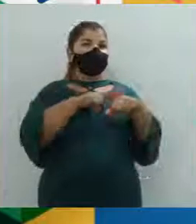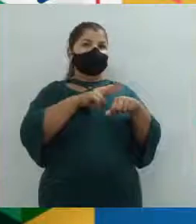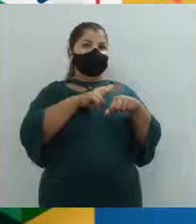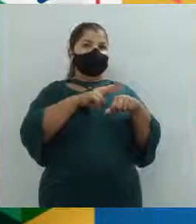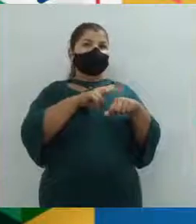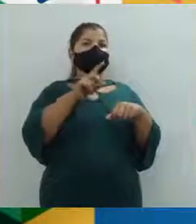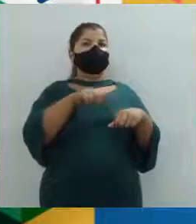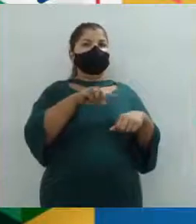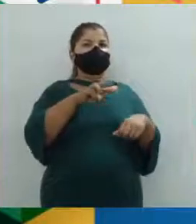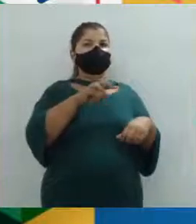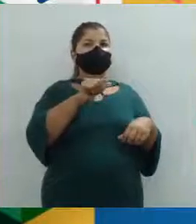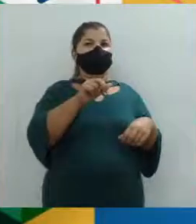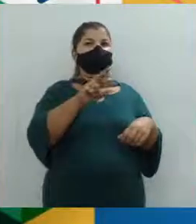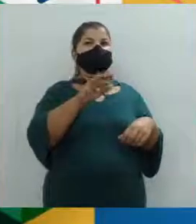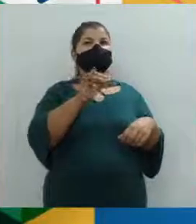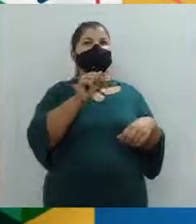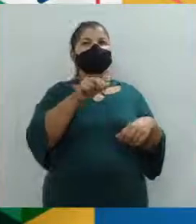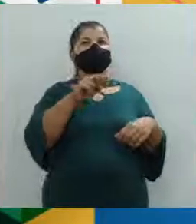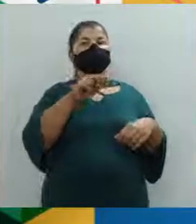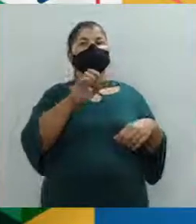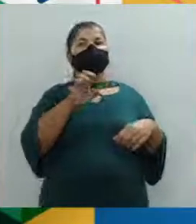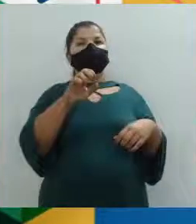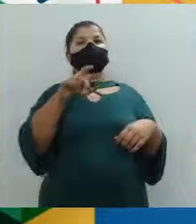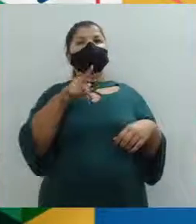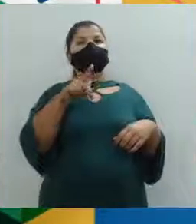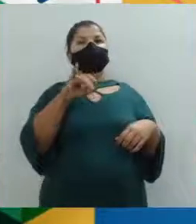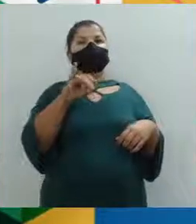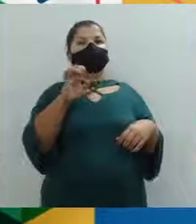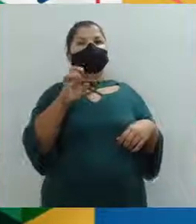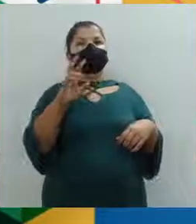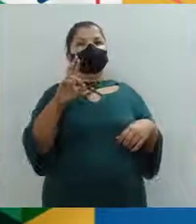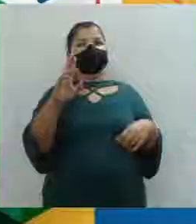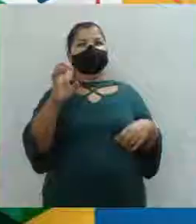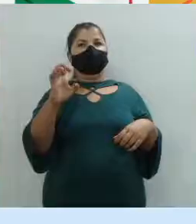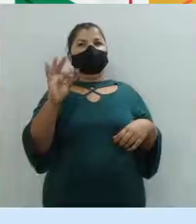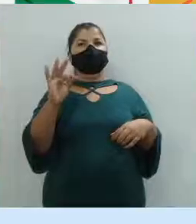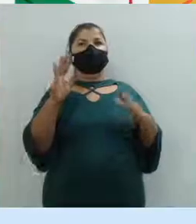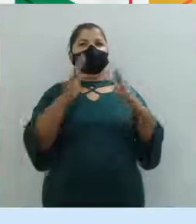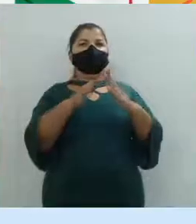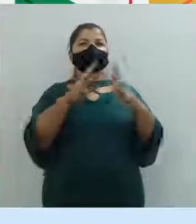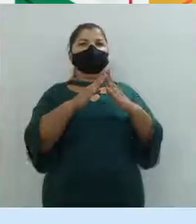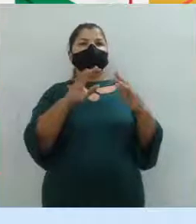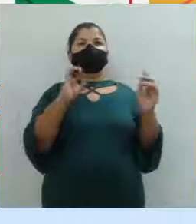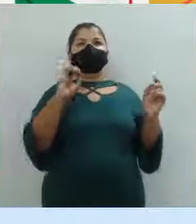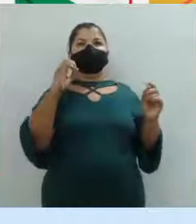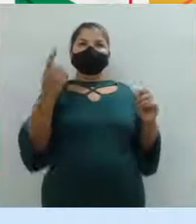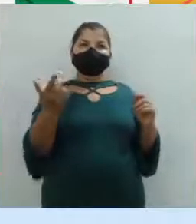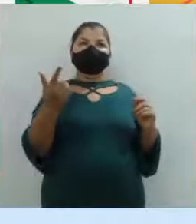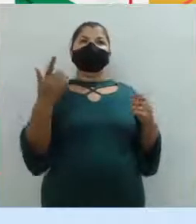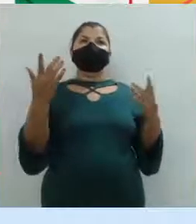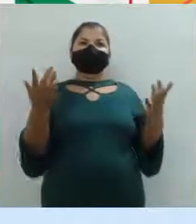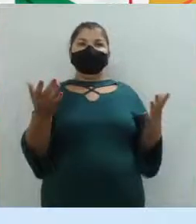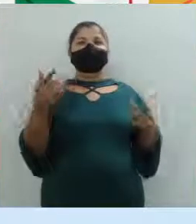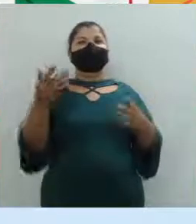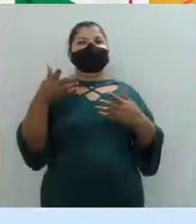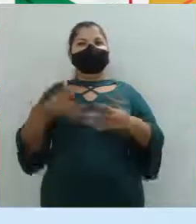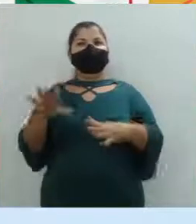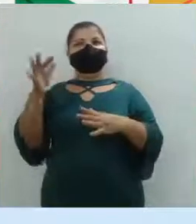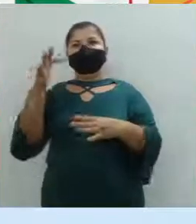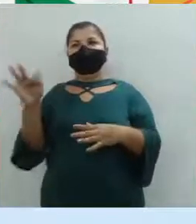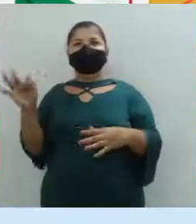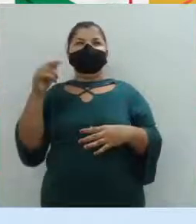uma francesa, mas ela mora, sabe aonde? Olinda, Pernambuco, minha gente. Sabe-se lá onde? Escolheu